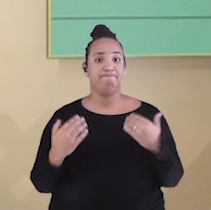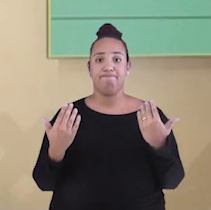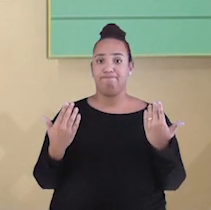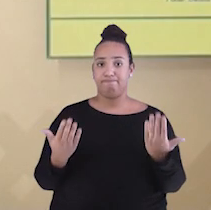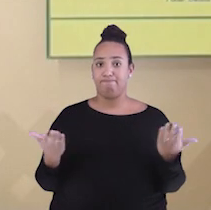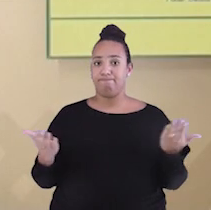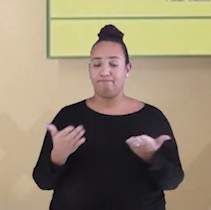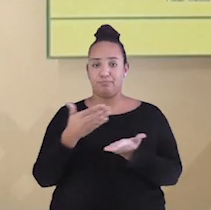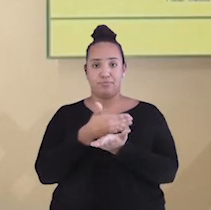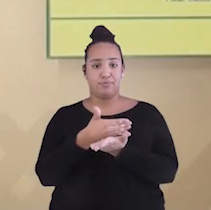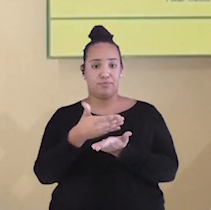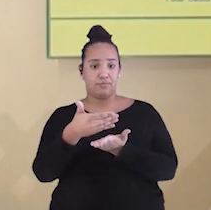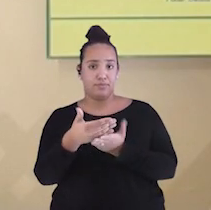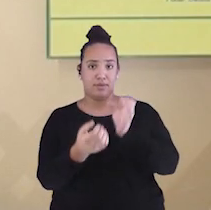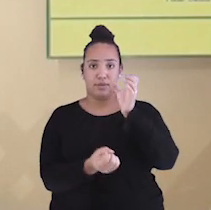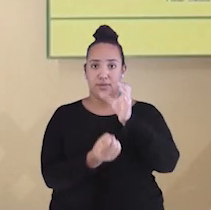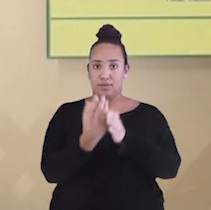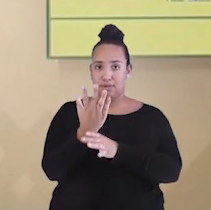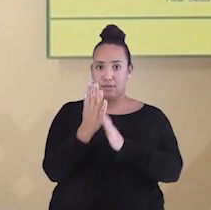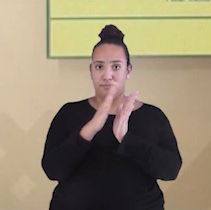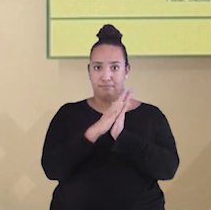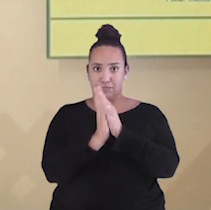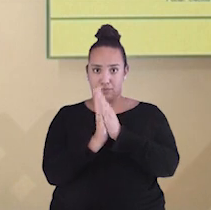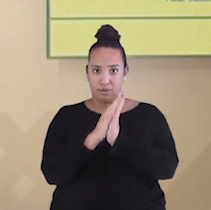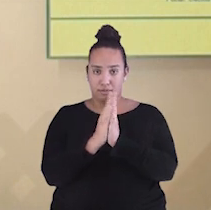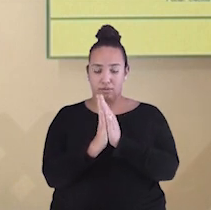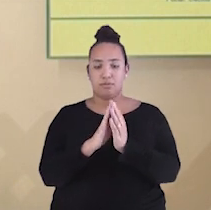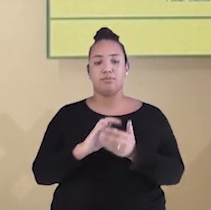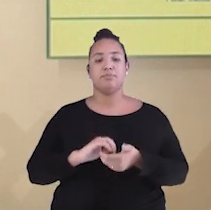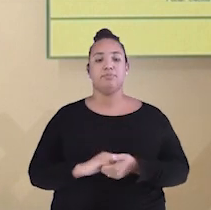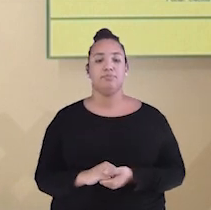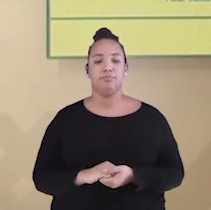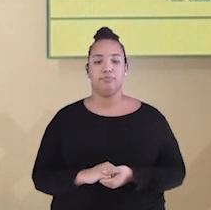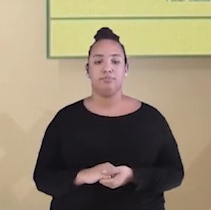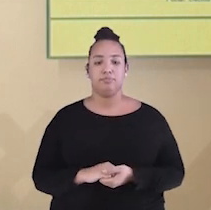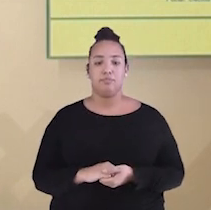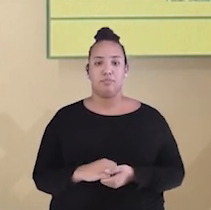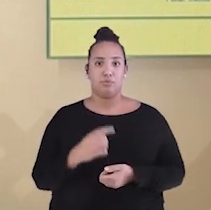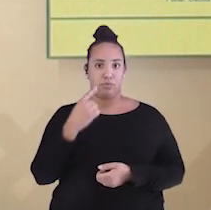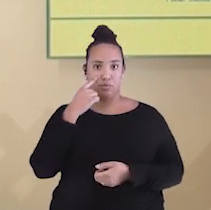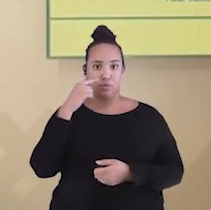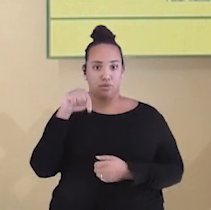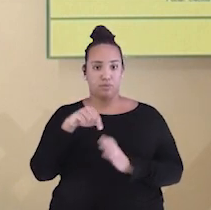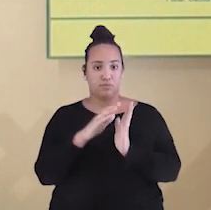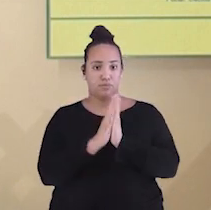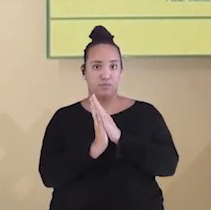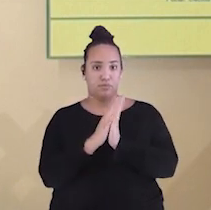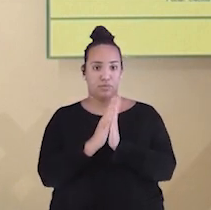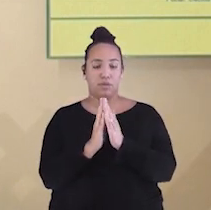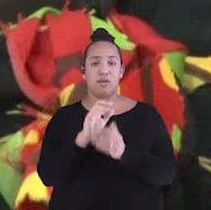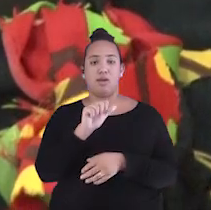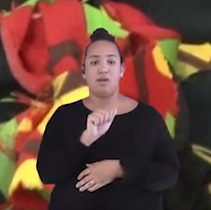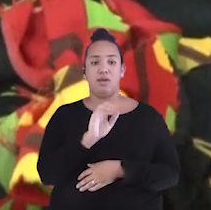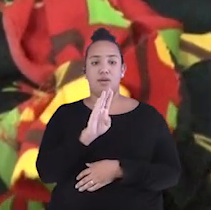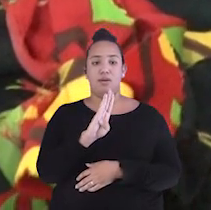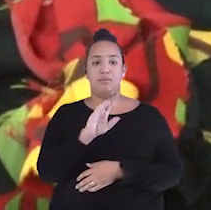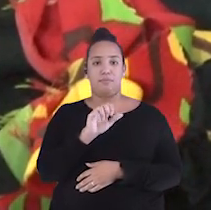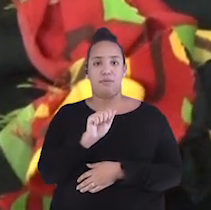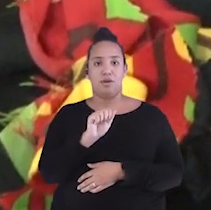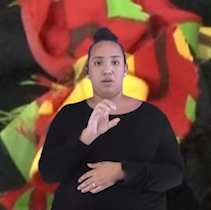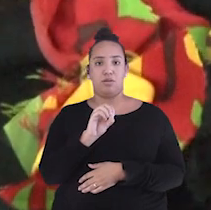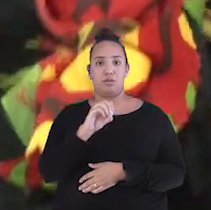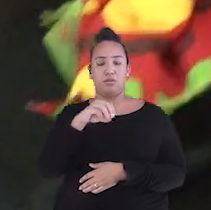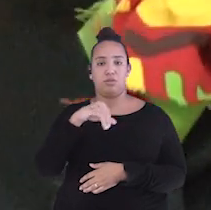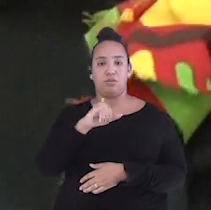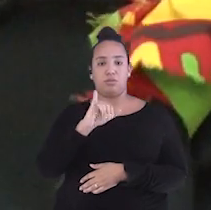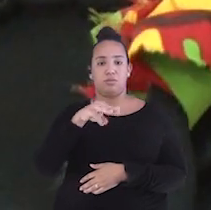Então, galera, vamos começar a confecção das bonecas. Essas aqui são as bonecas Abaiomi. Olha como